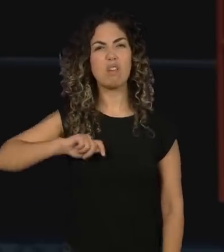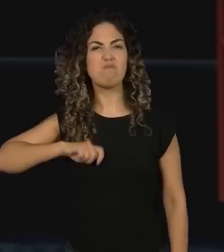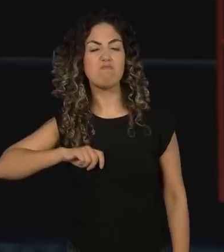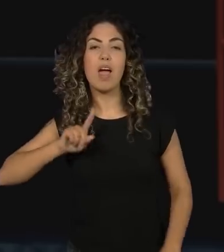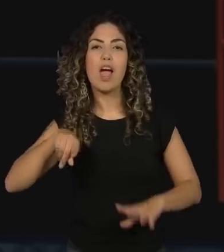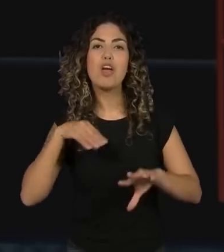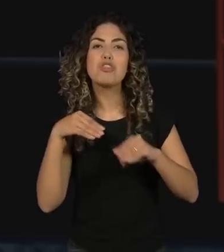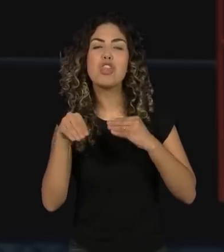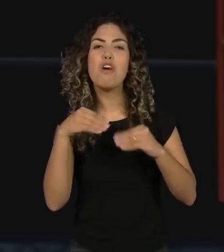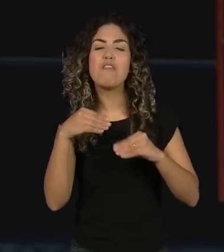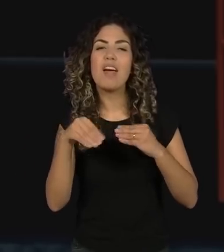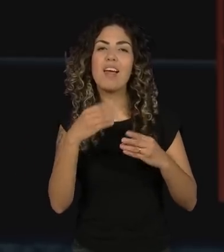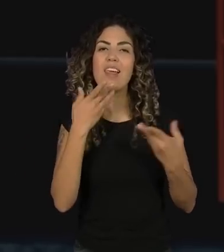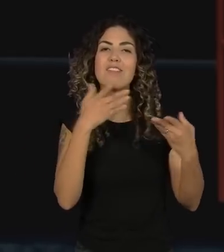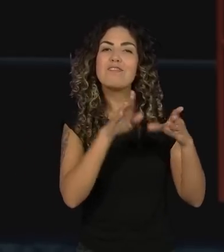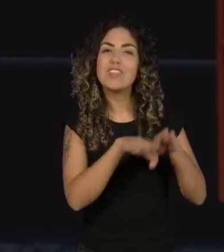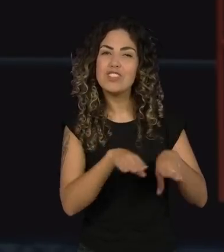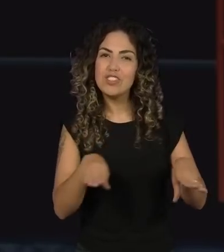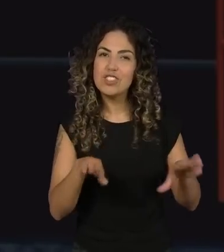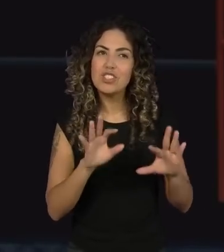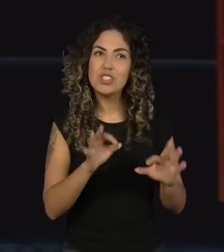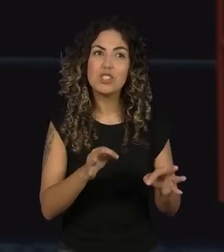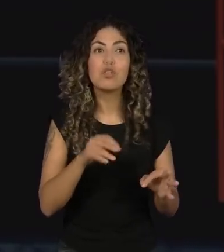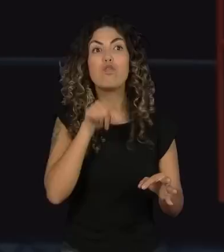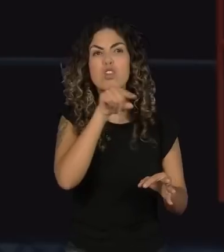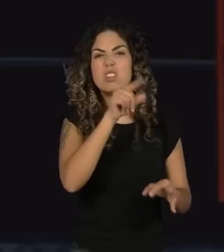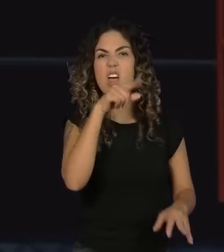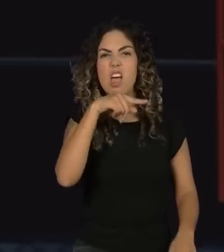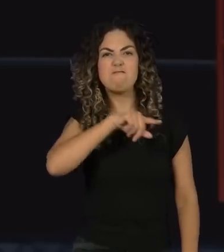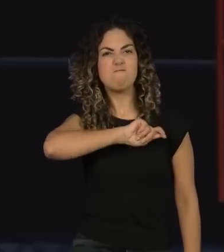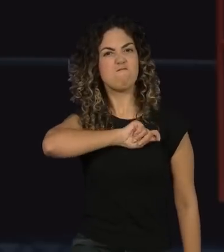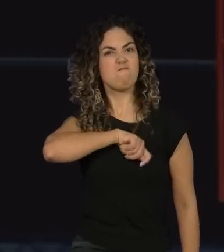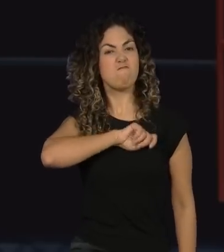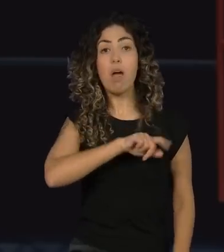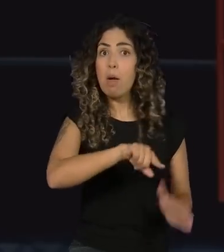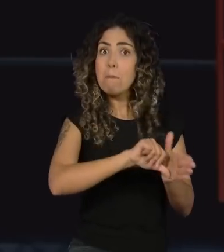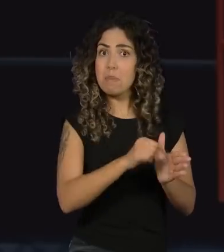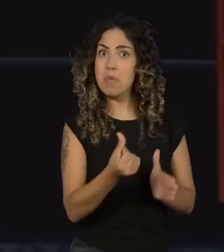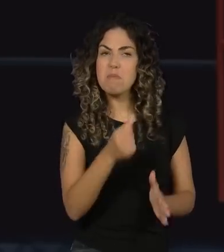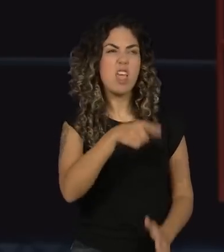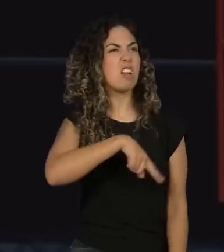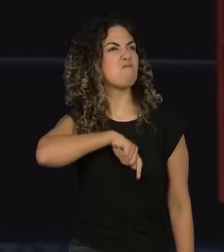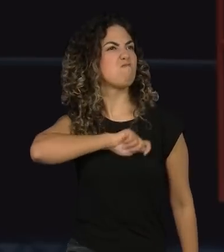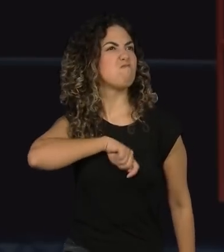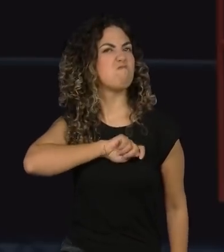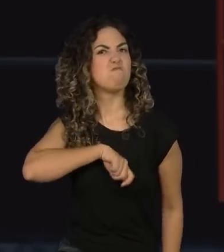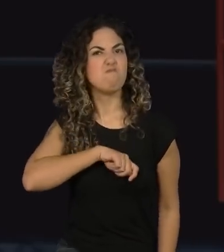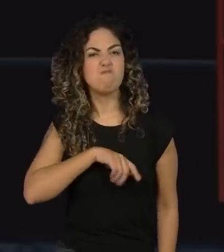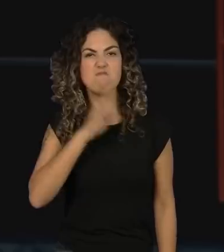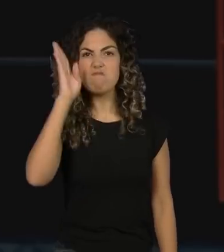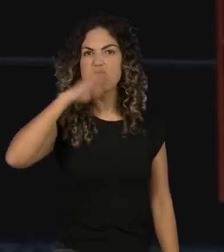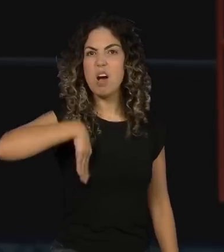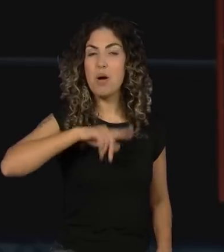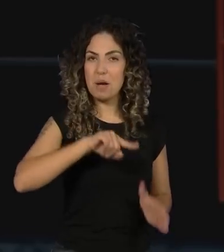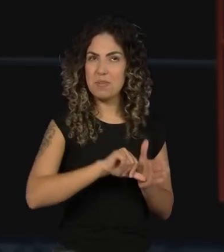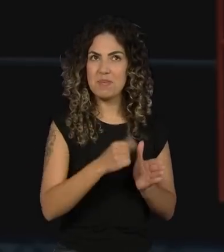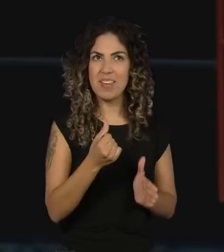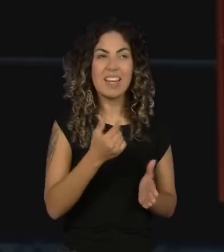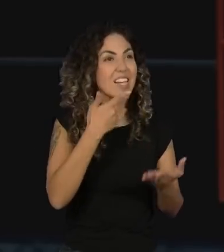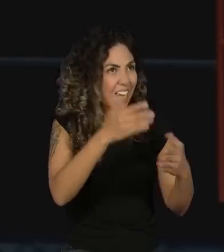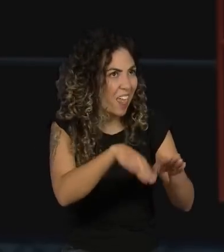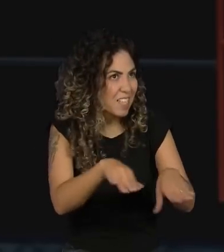Caverna Encantada, né? E você faz o papel de uma megera, que é seu primeiro papel de megera. As crianças adoram,